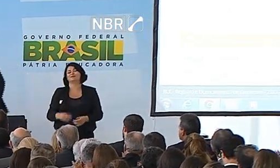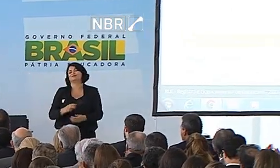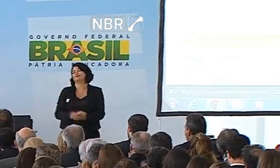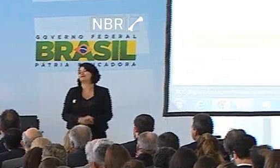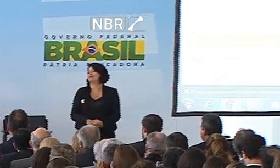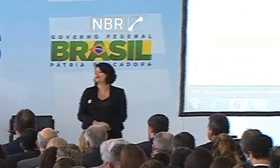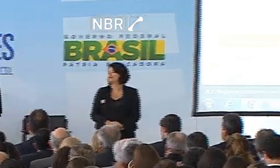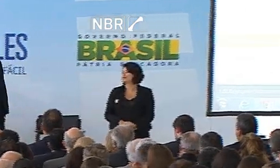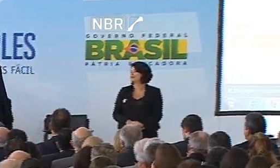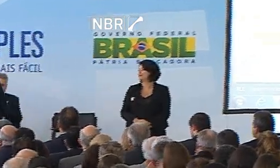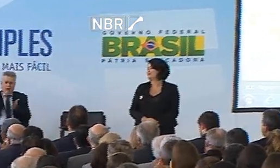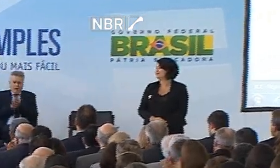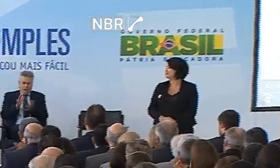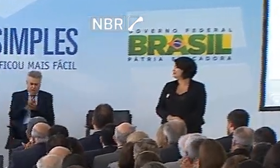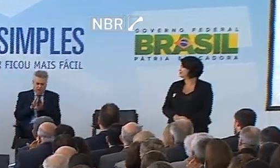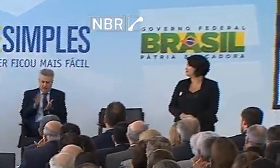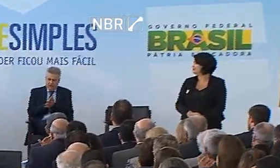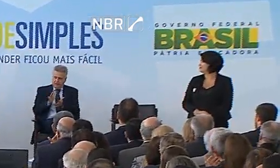ser